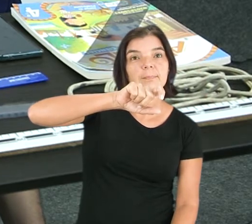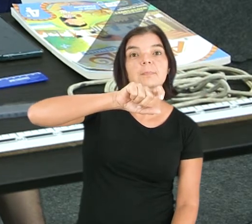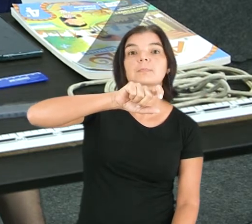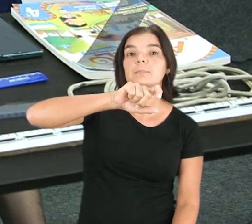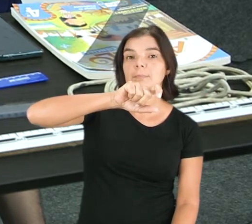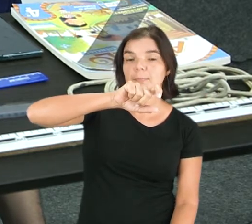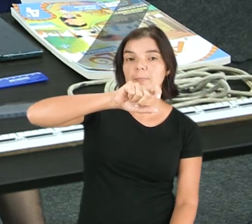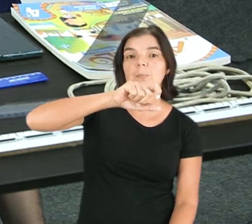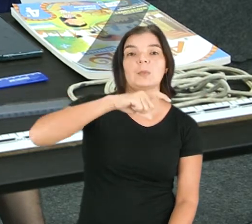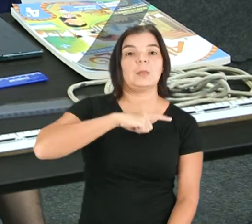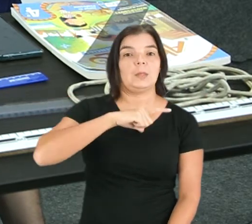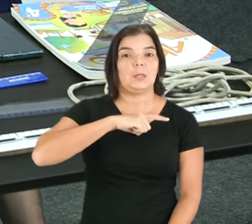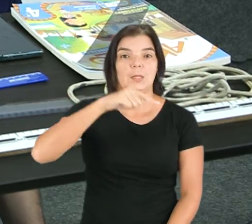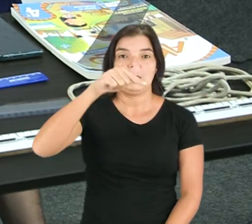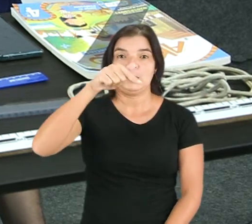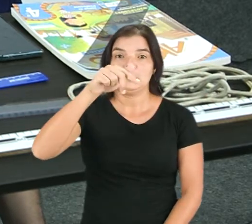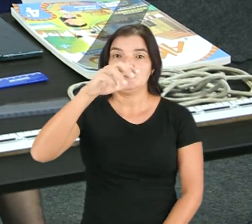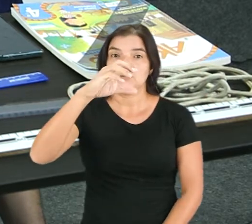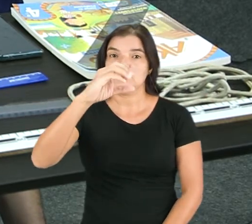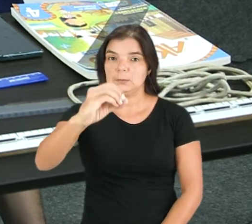A altura tem